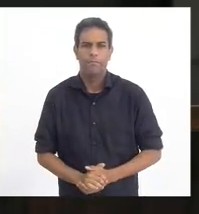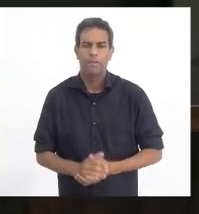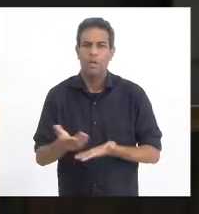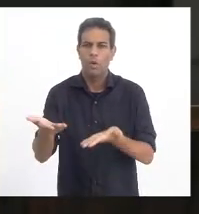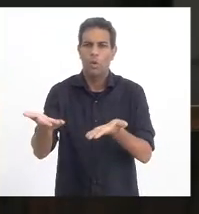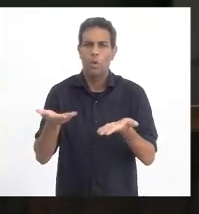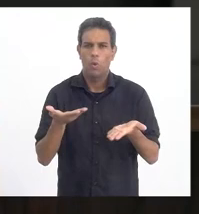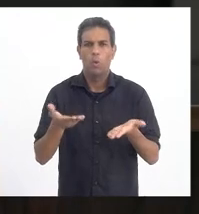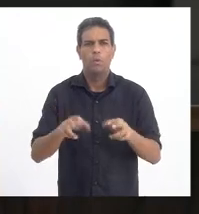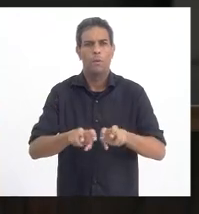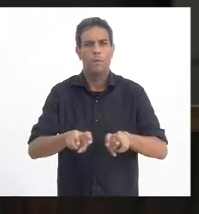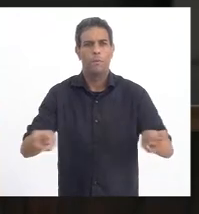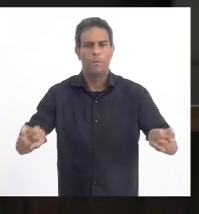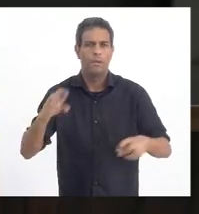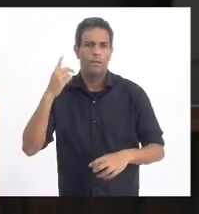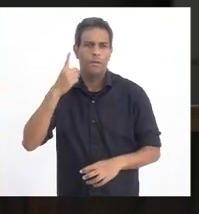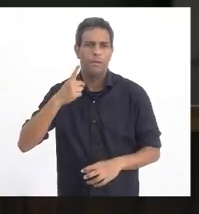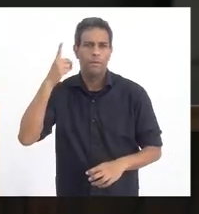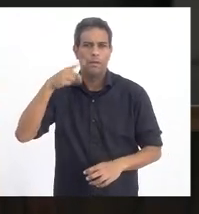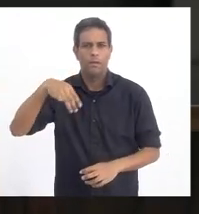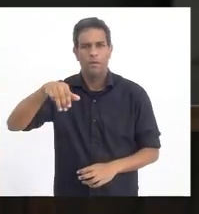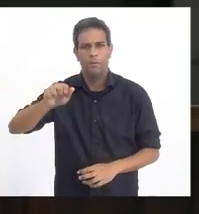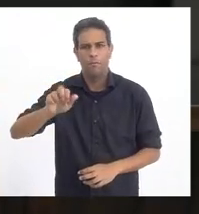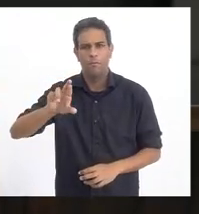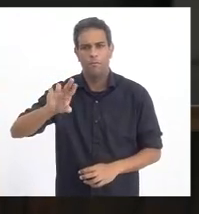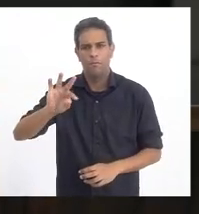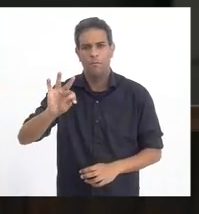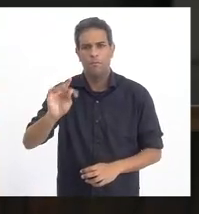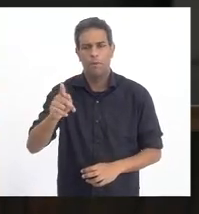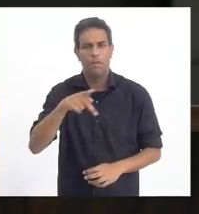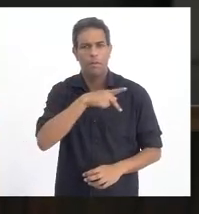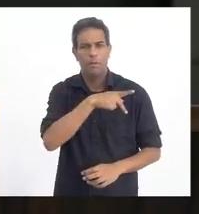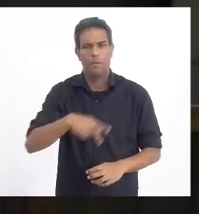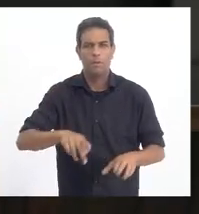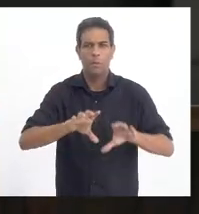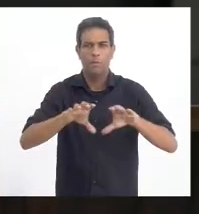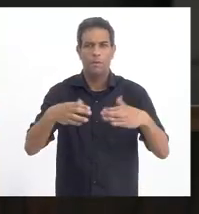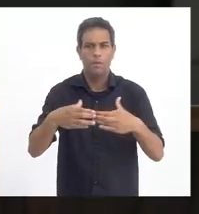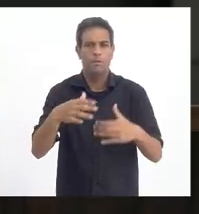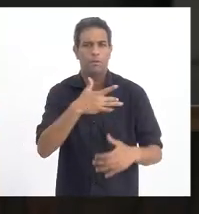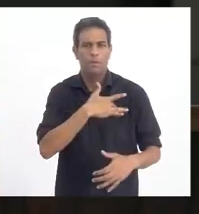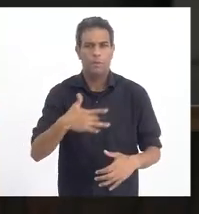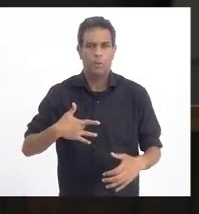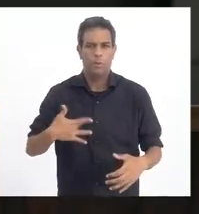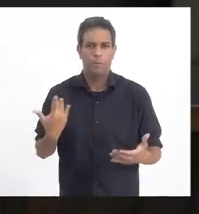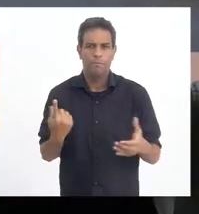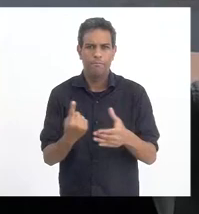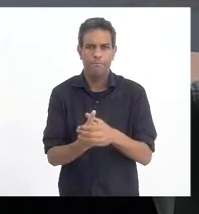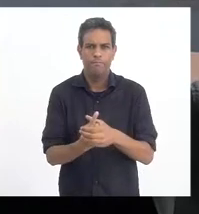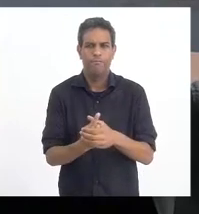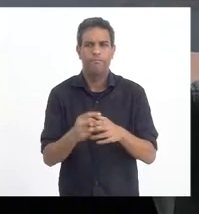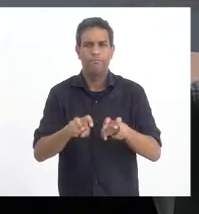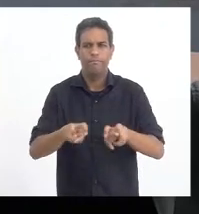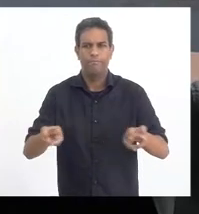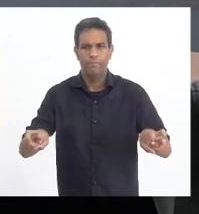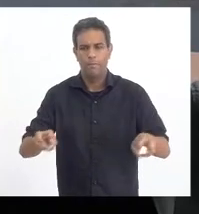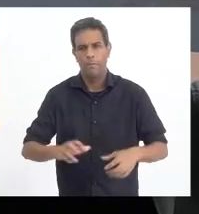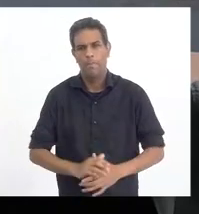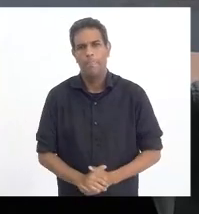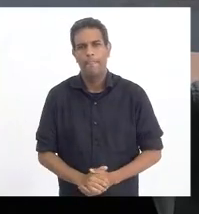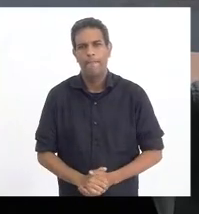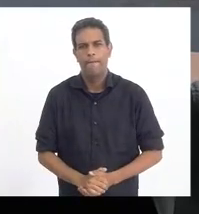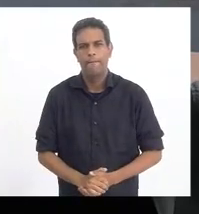convidar para mesa deputada Martha Rocha presidente da Comissão de saúde a deputada Marta eu